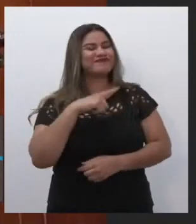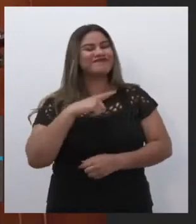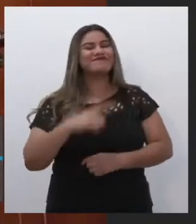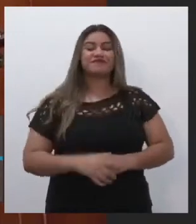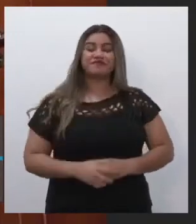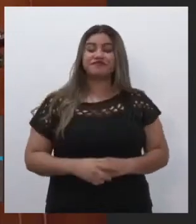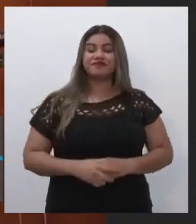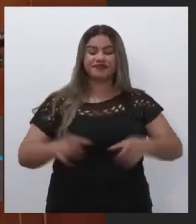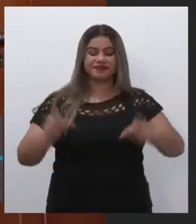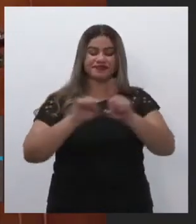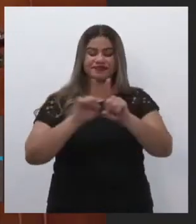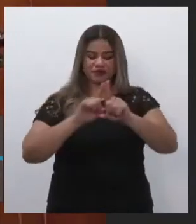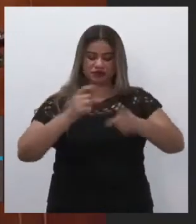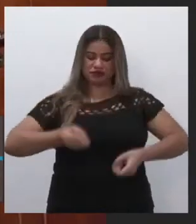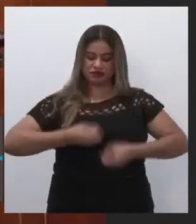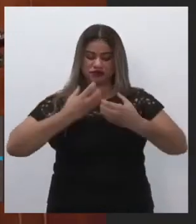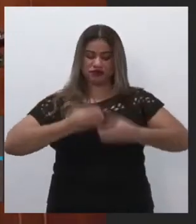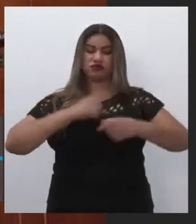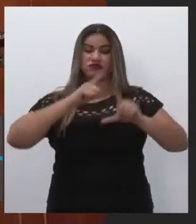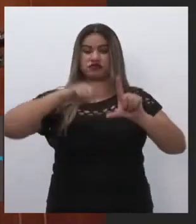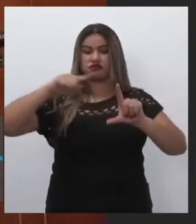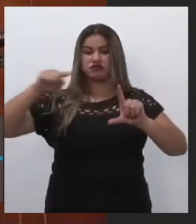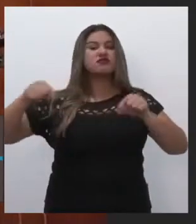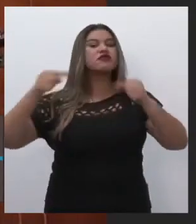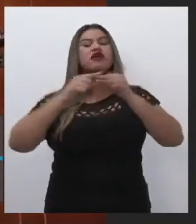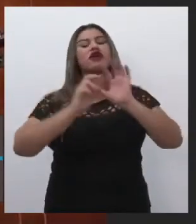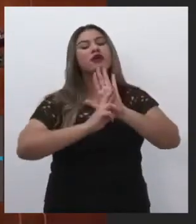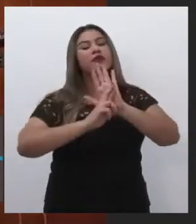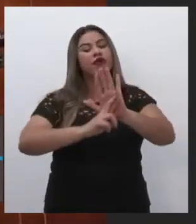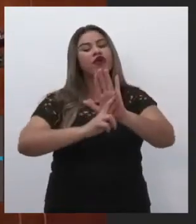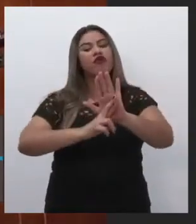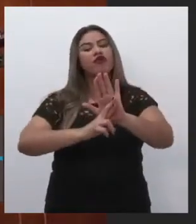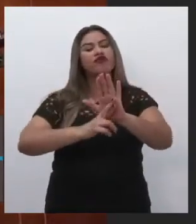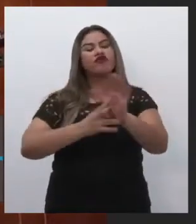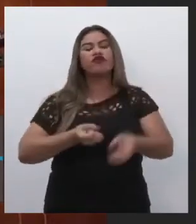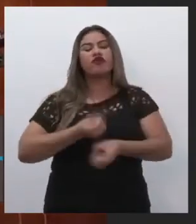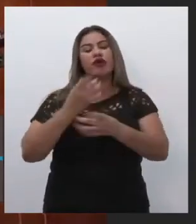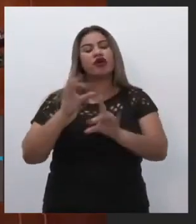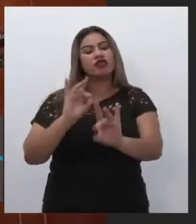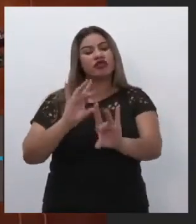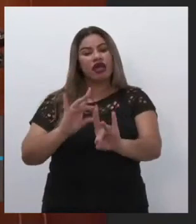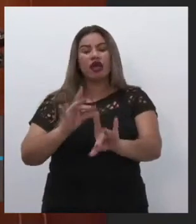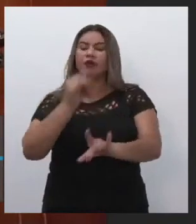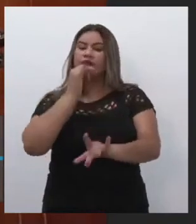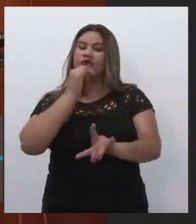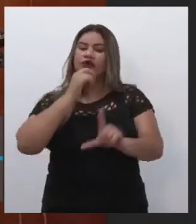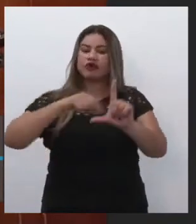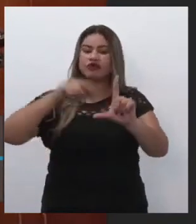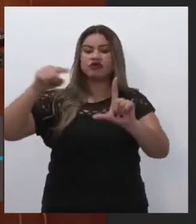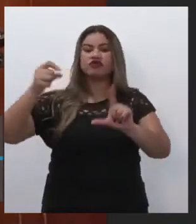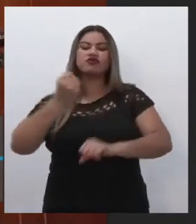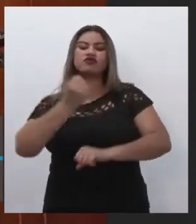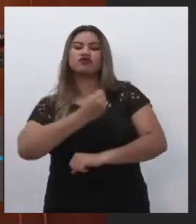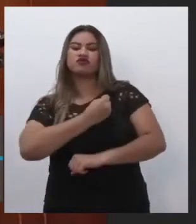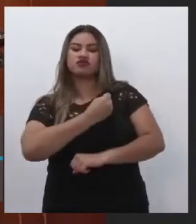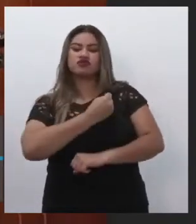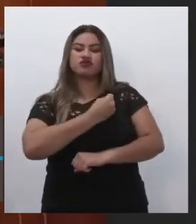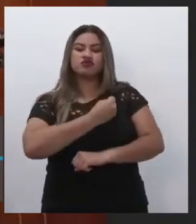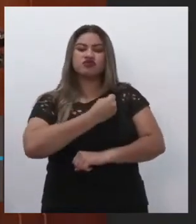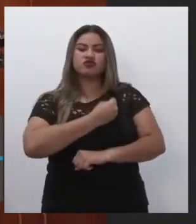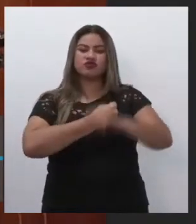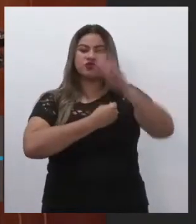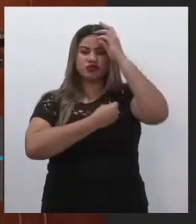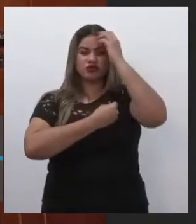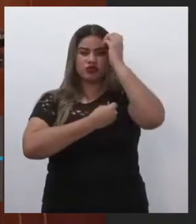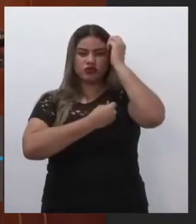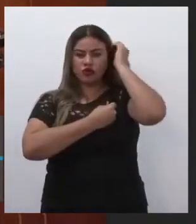o infográfico é uma forma de representar informações técnicas, como estatísticas e números em pouco